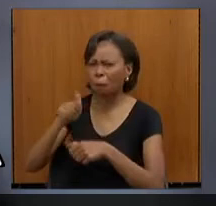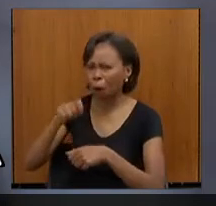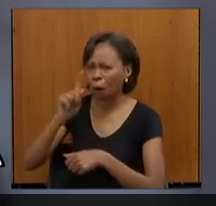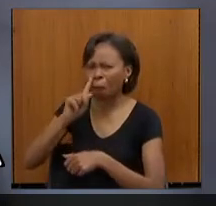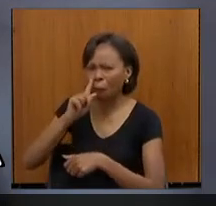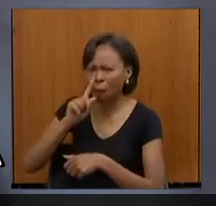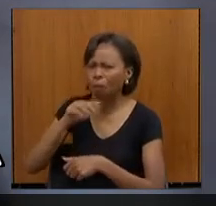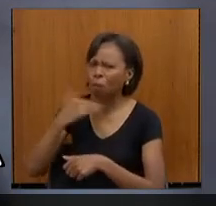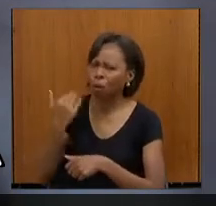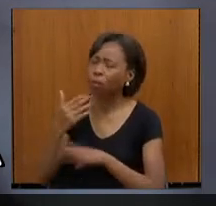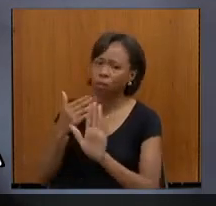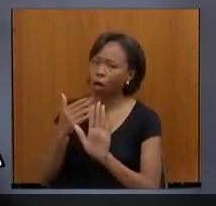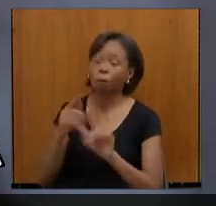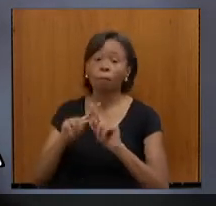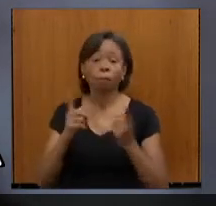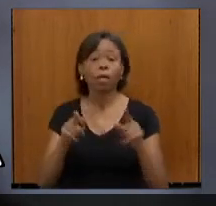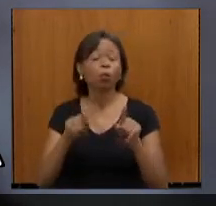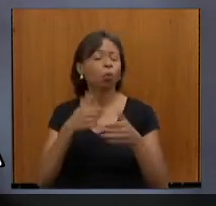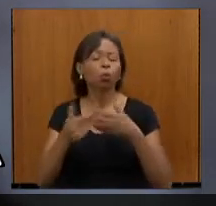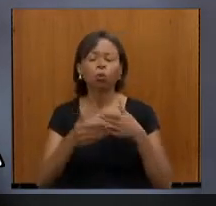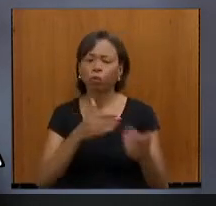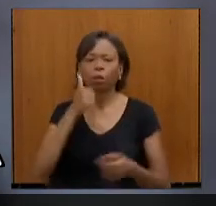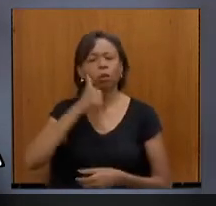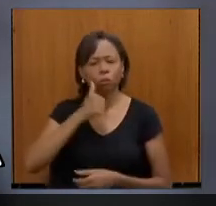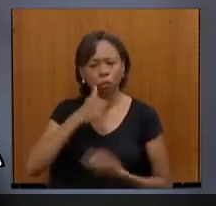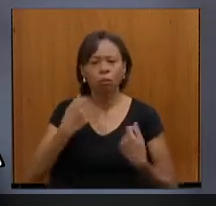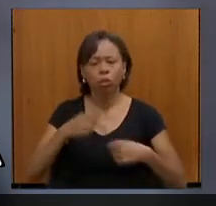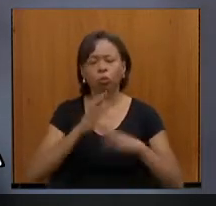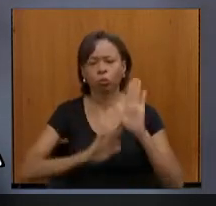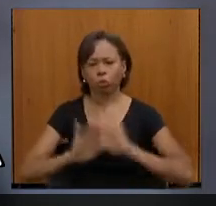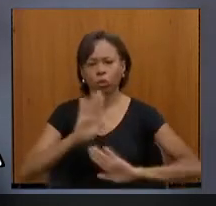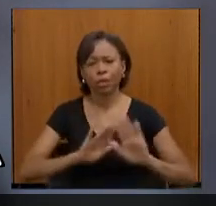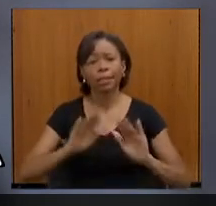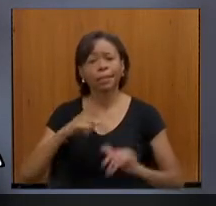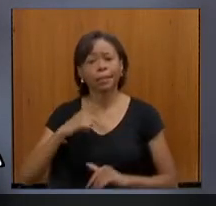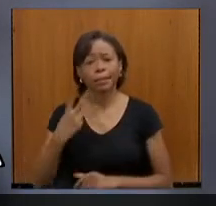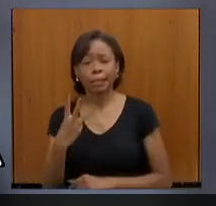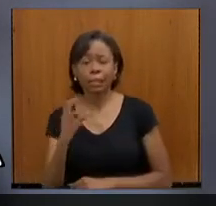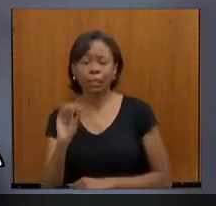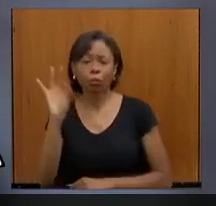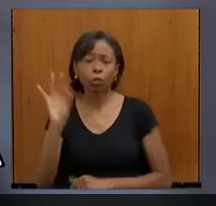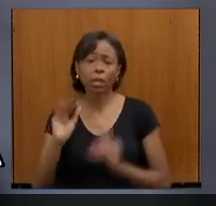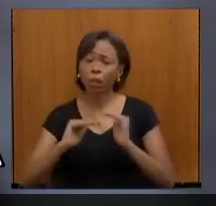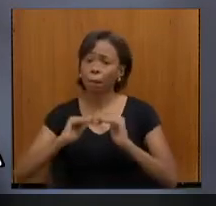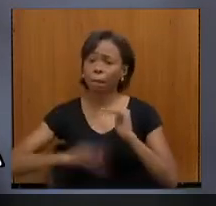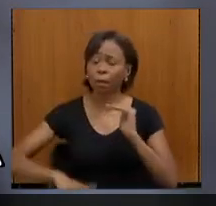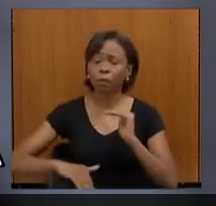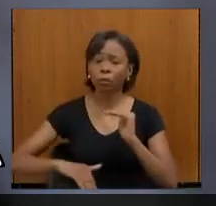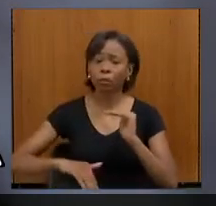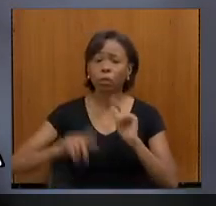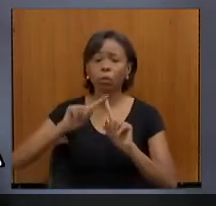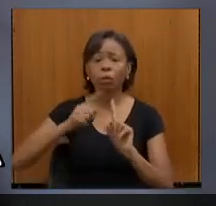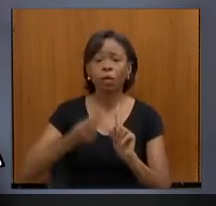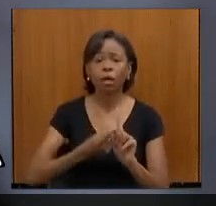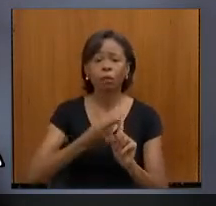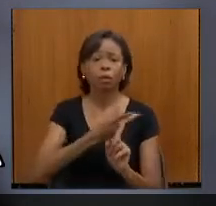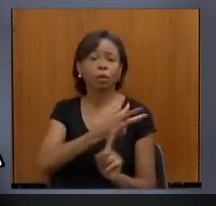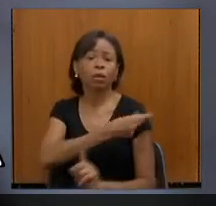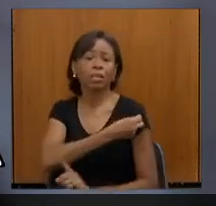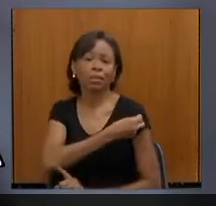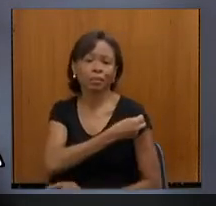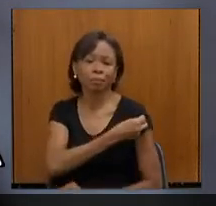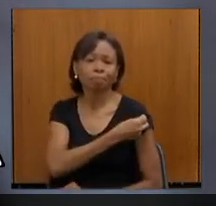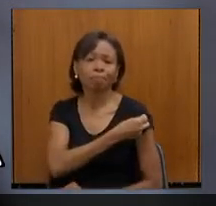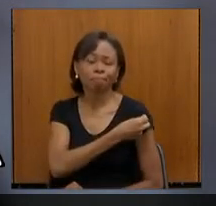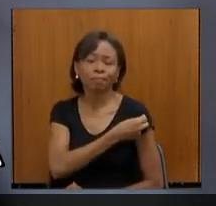do pré-natal, a gente tem menos de 30% de mulheres grávidas vacinadas na região. E